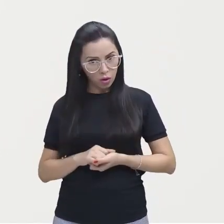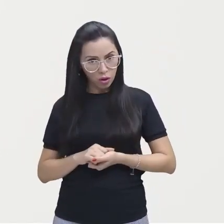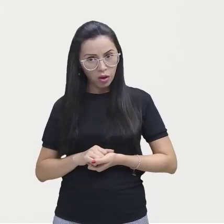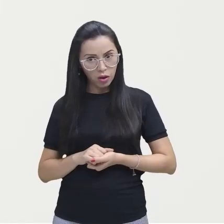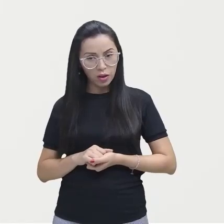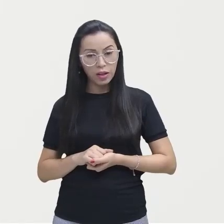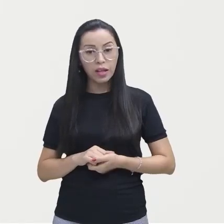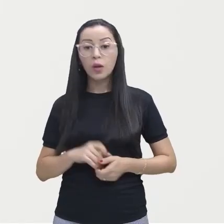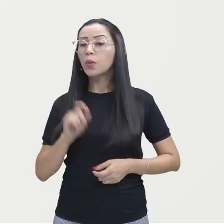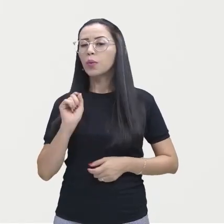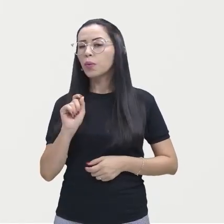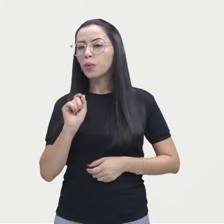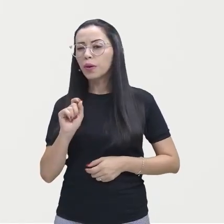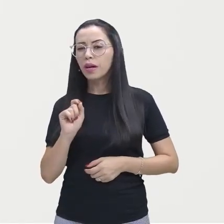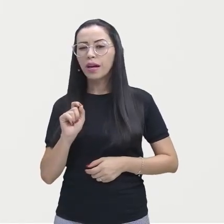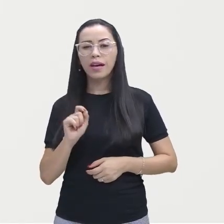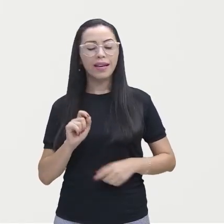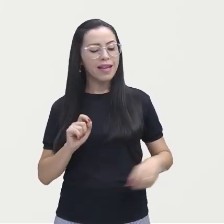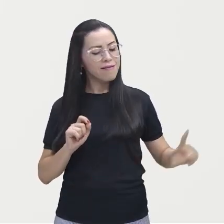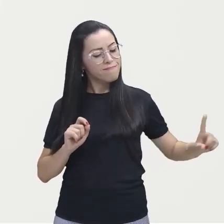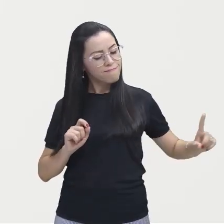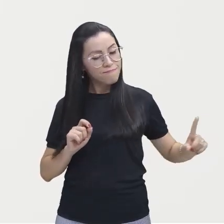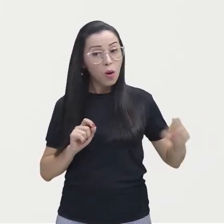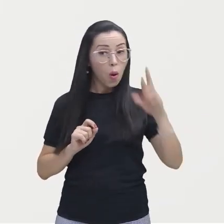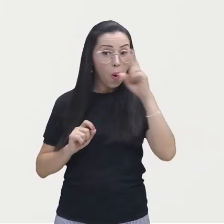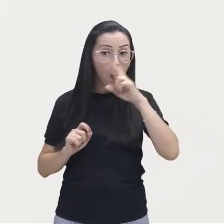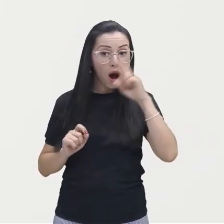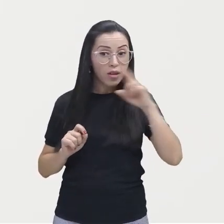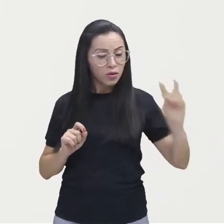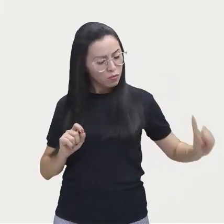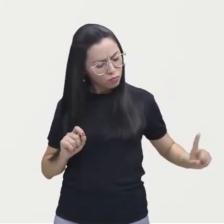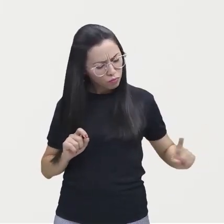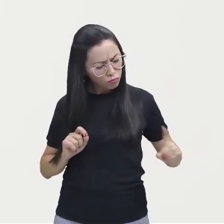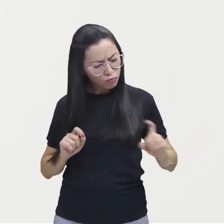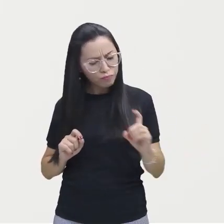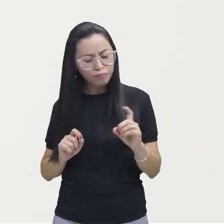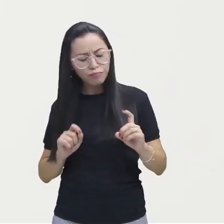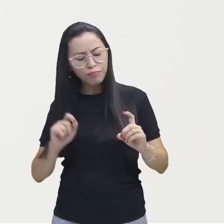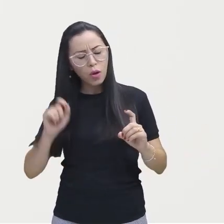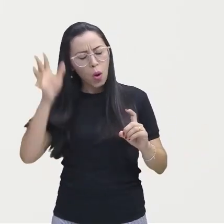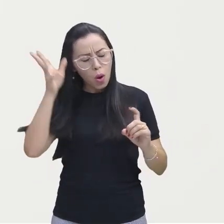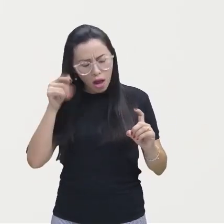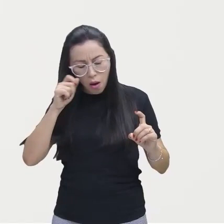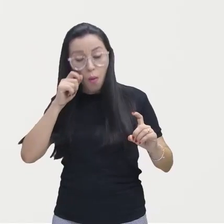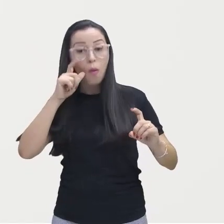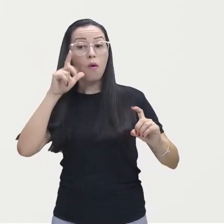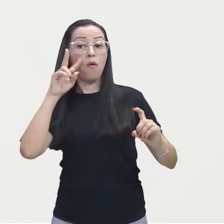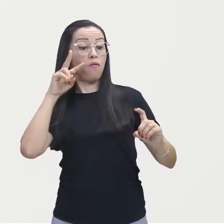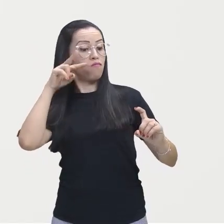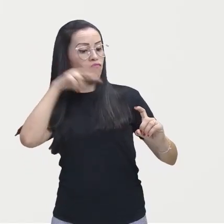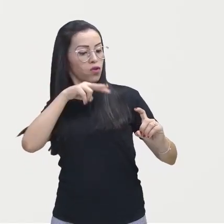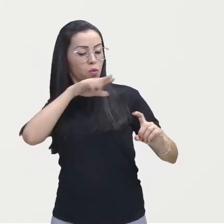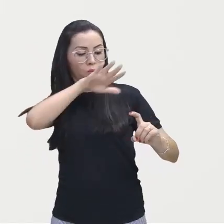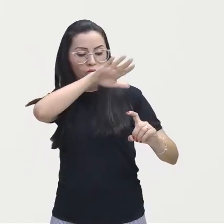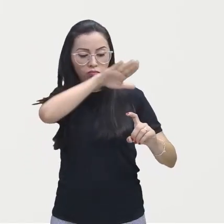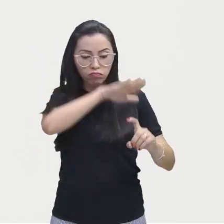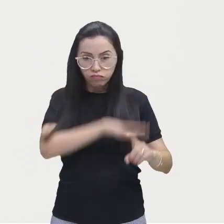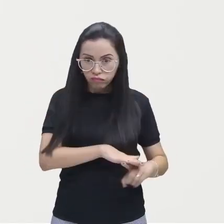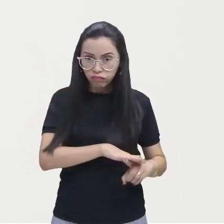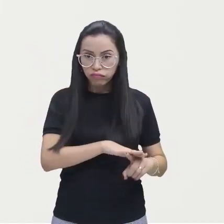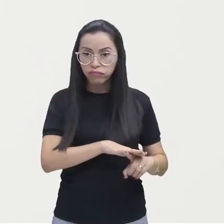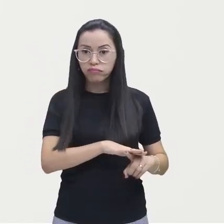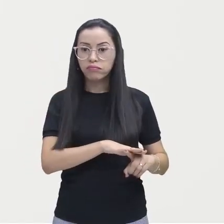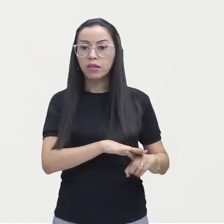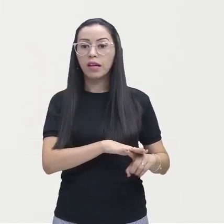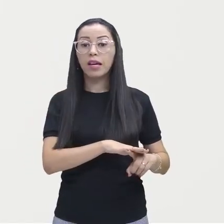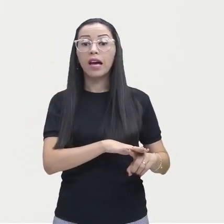pôs-lhe a pata em cima, abriu a bocarra, a boca grande, uma boca